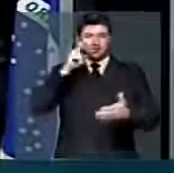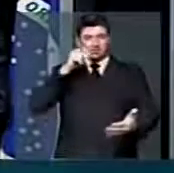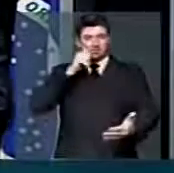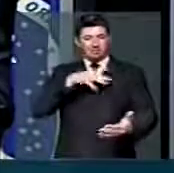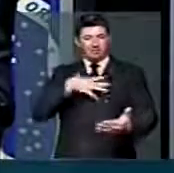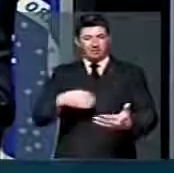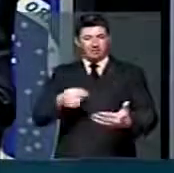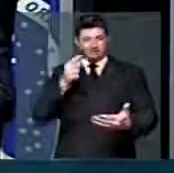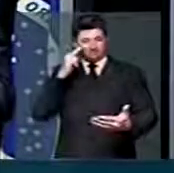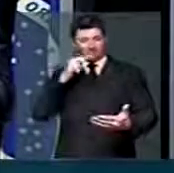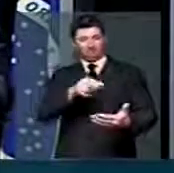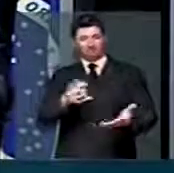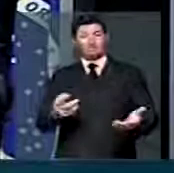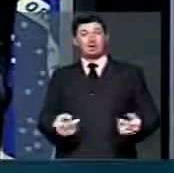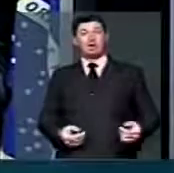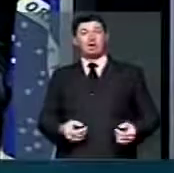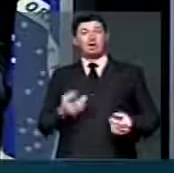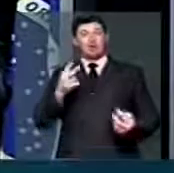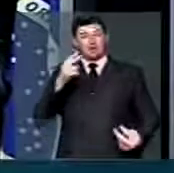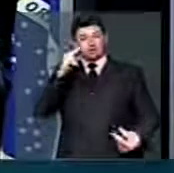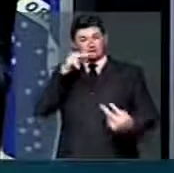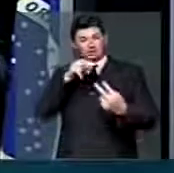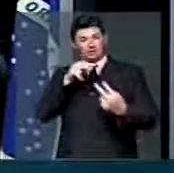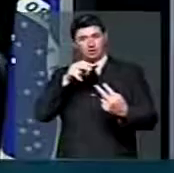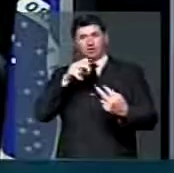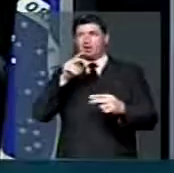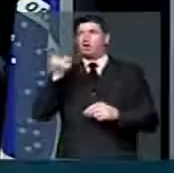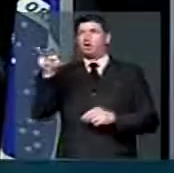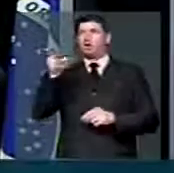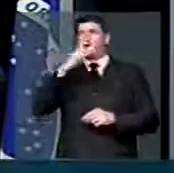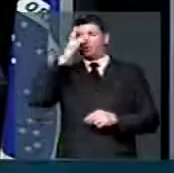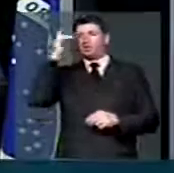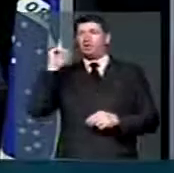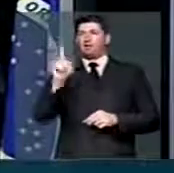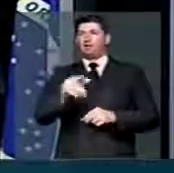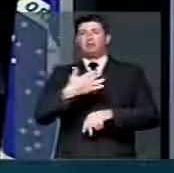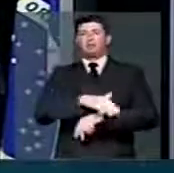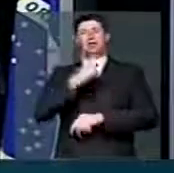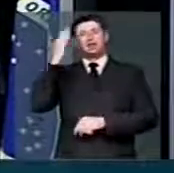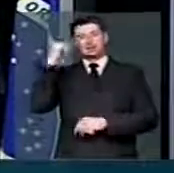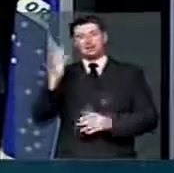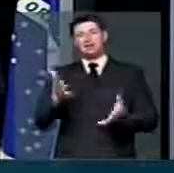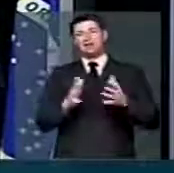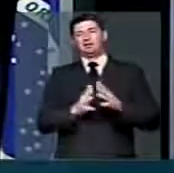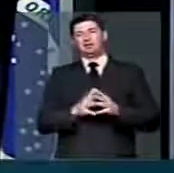para ela e quando ela vê as pessoas indo para as ruas, ela sabe.